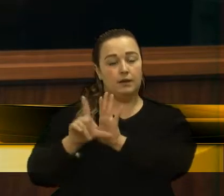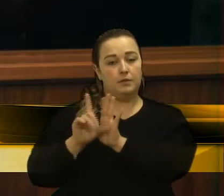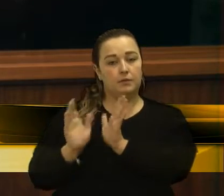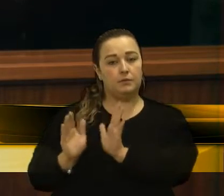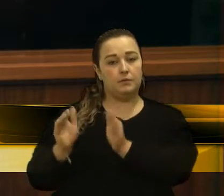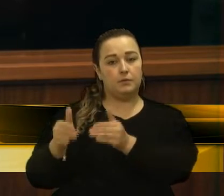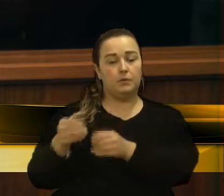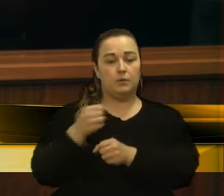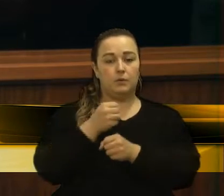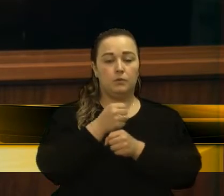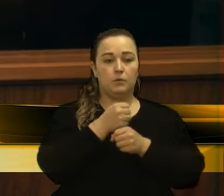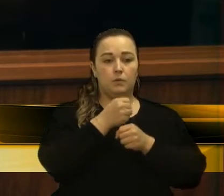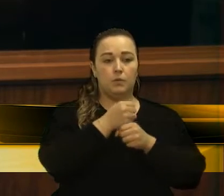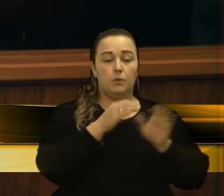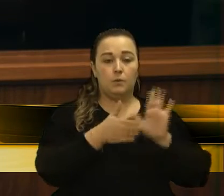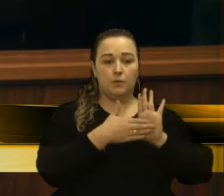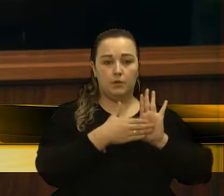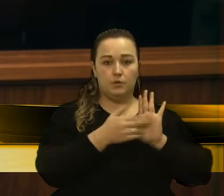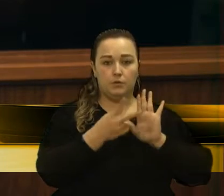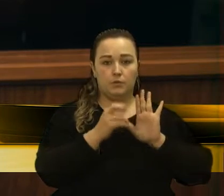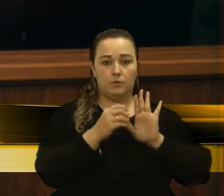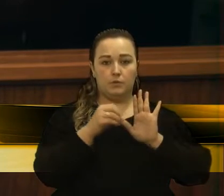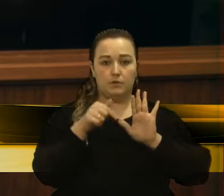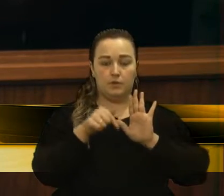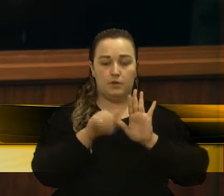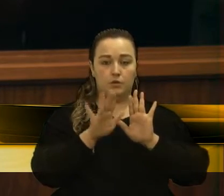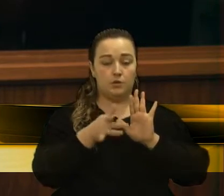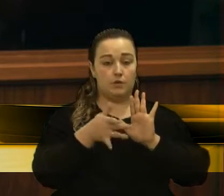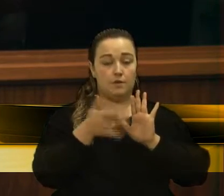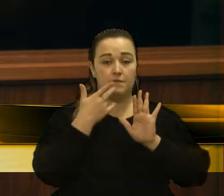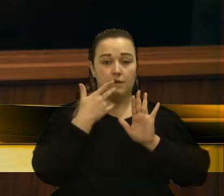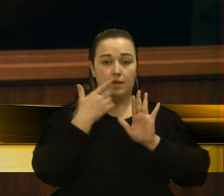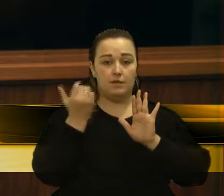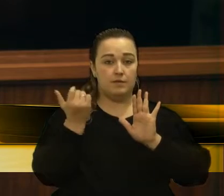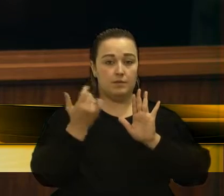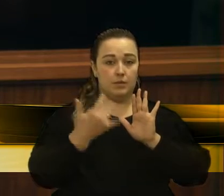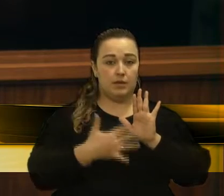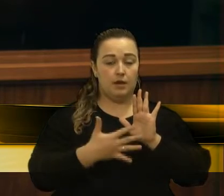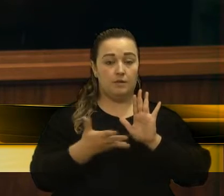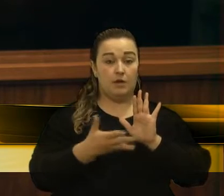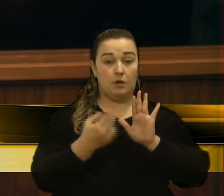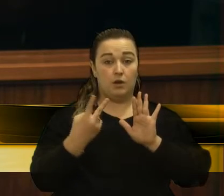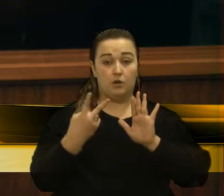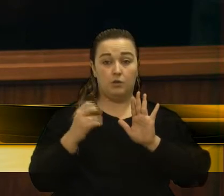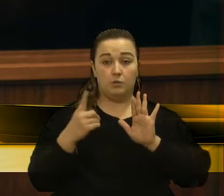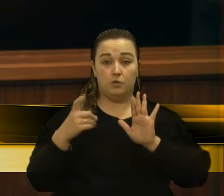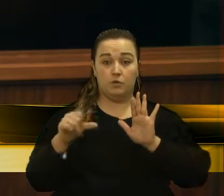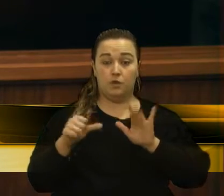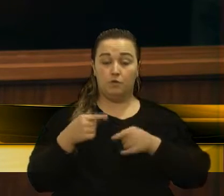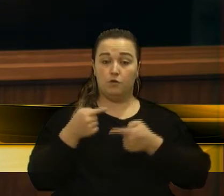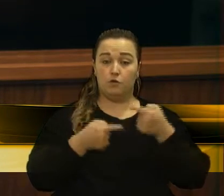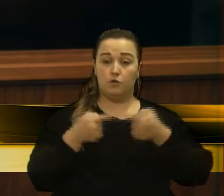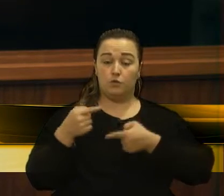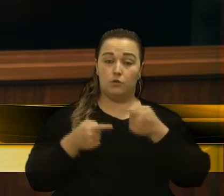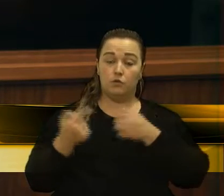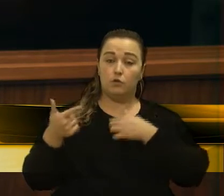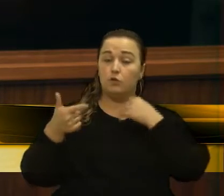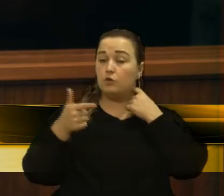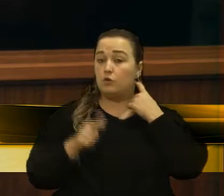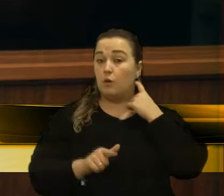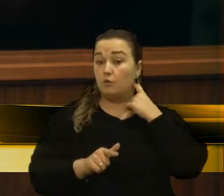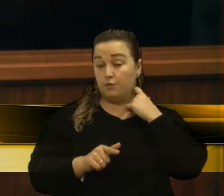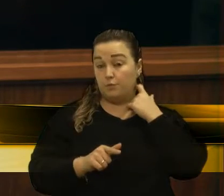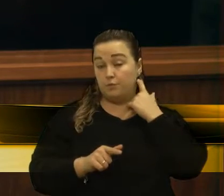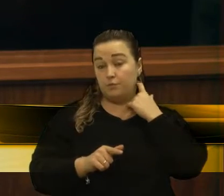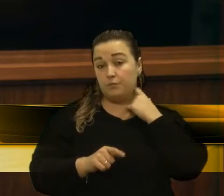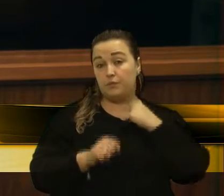já dizia que deveria ser regulamentado. No entanto, não foi. Nós estamos aqui em 2019, debatendo a atualização do plano, e, no entanto,